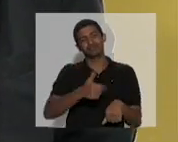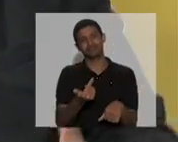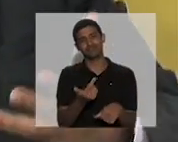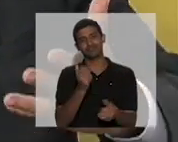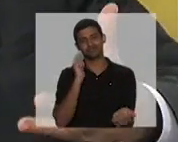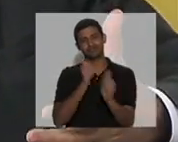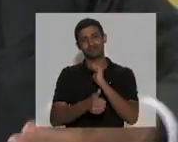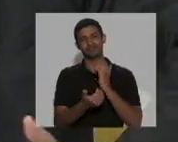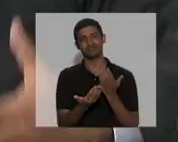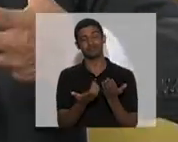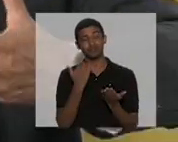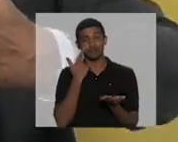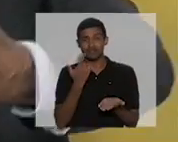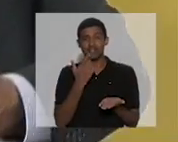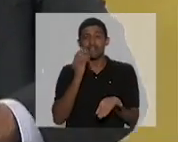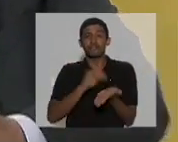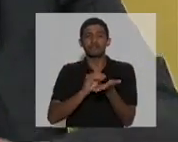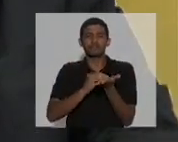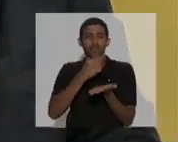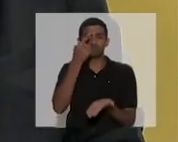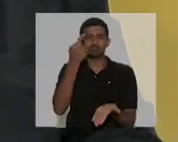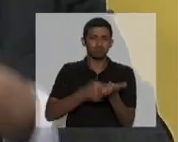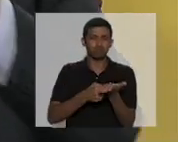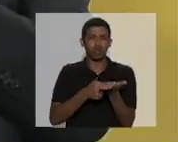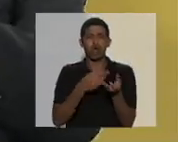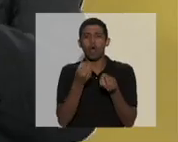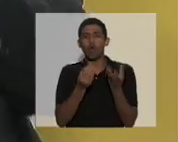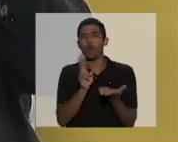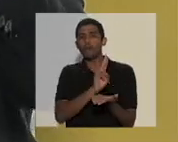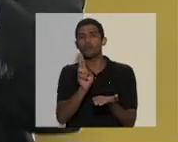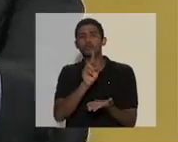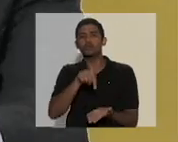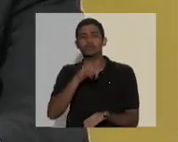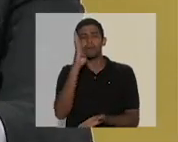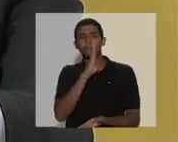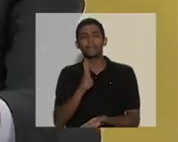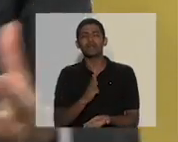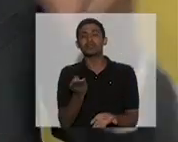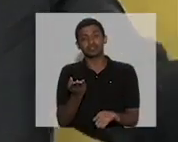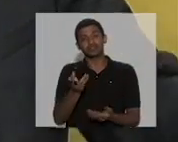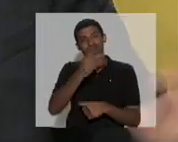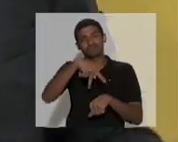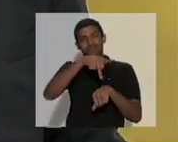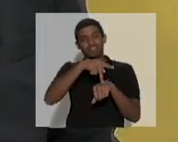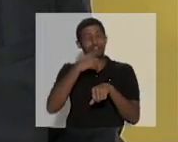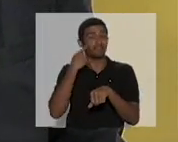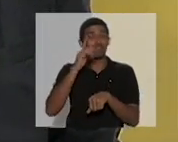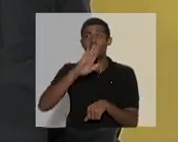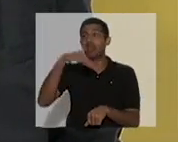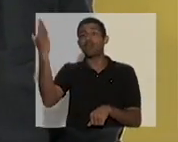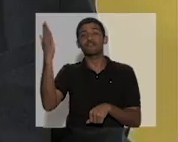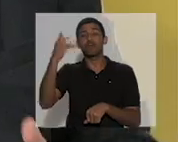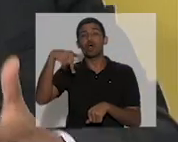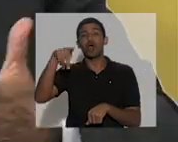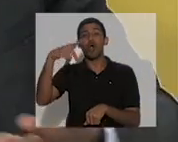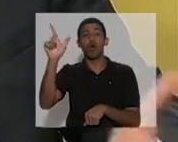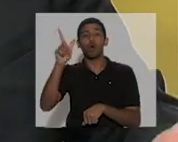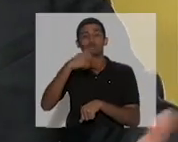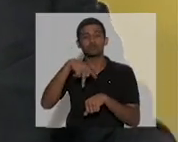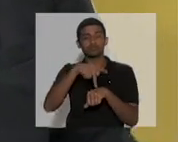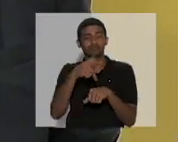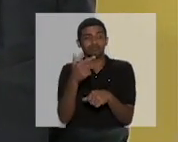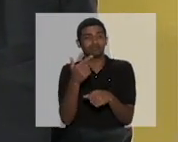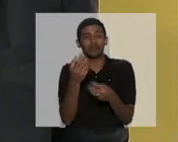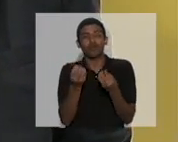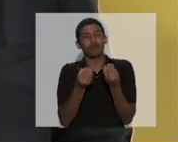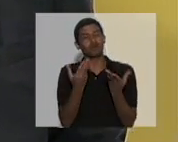esporte. Agora, o comprometimento do nome do país internacionalmente também